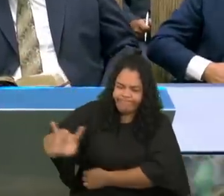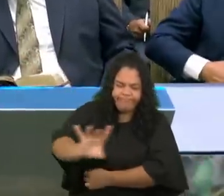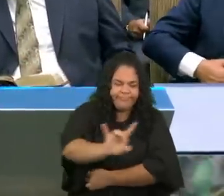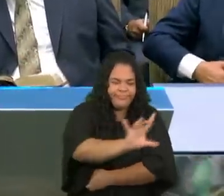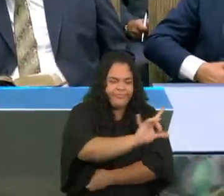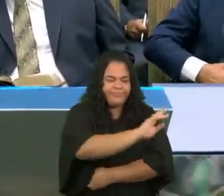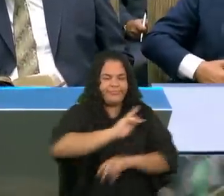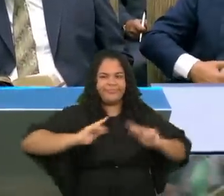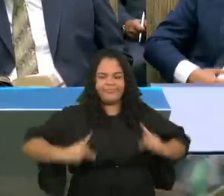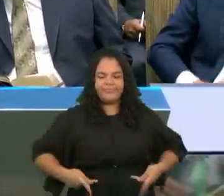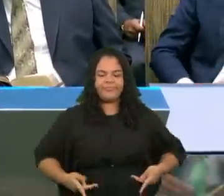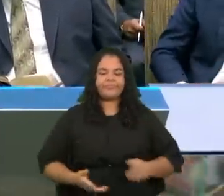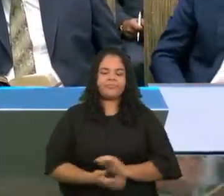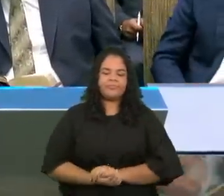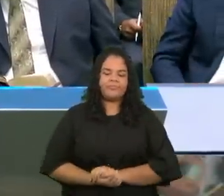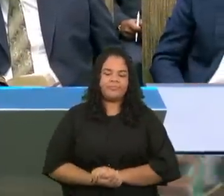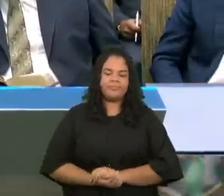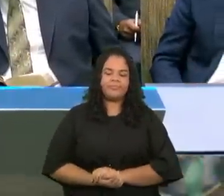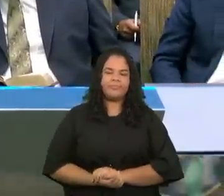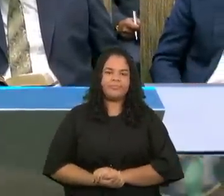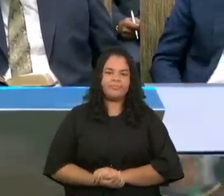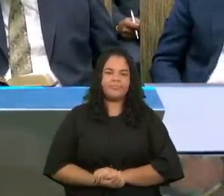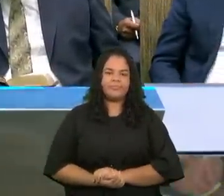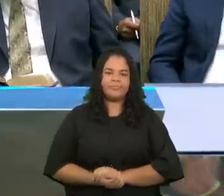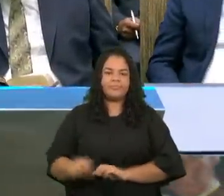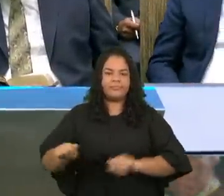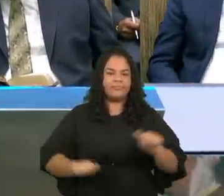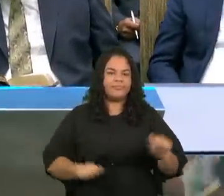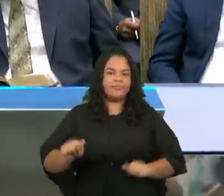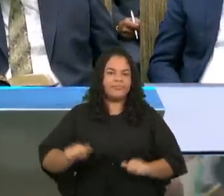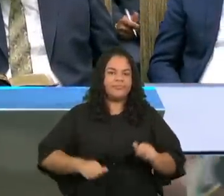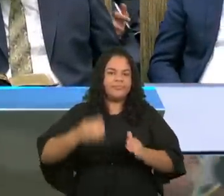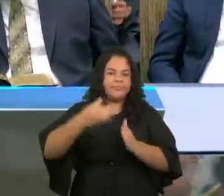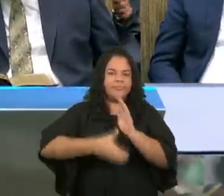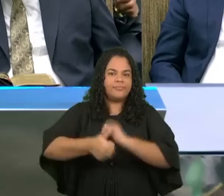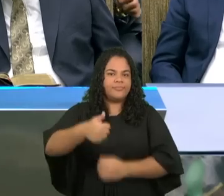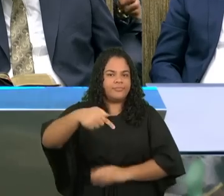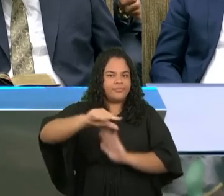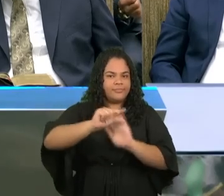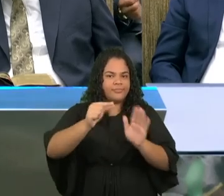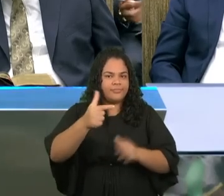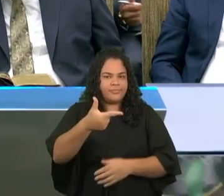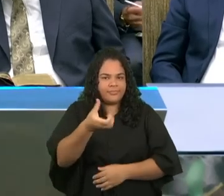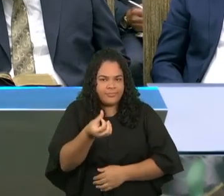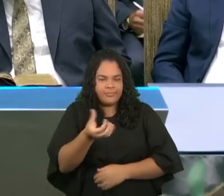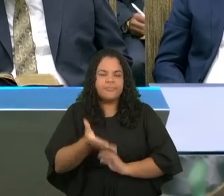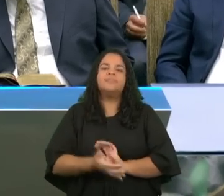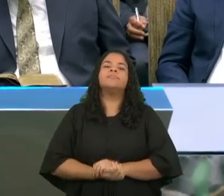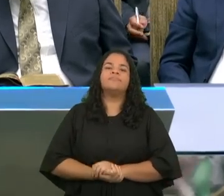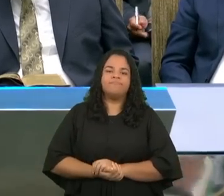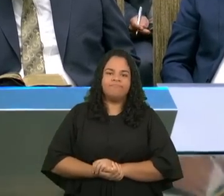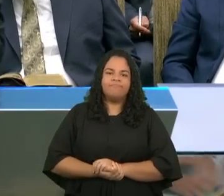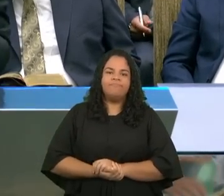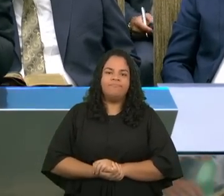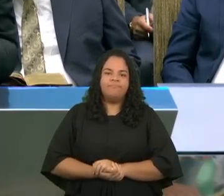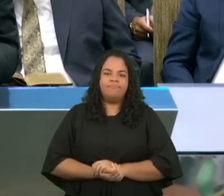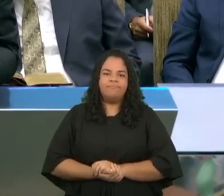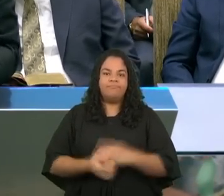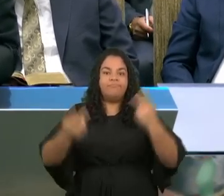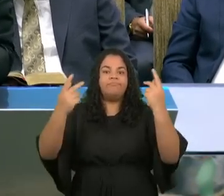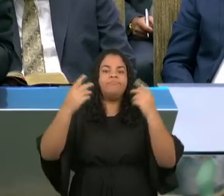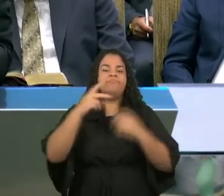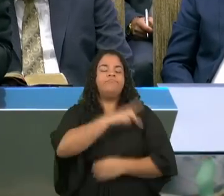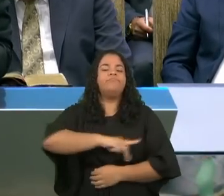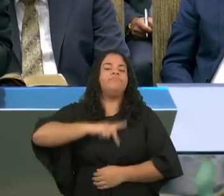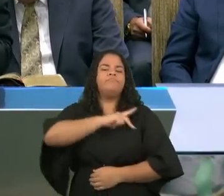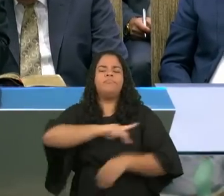um só homem. 17, 26, preste atenção. De um só homem fez Deus todas as raças